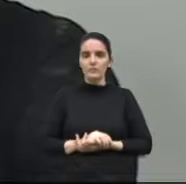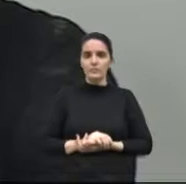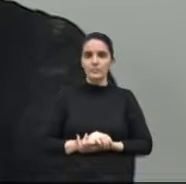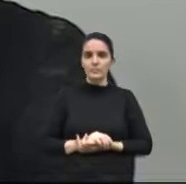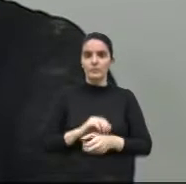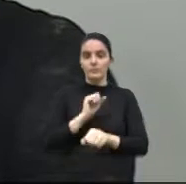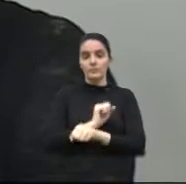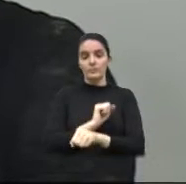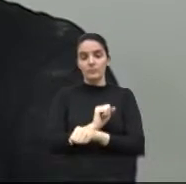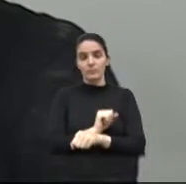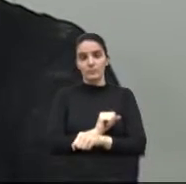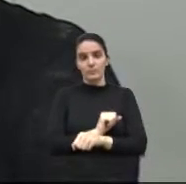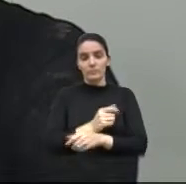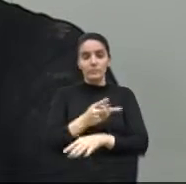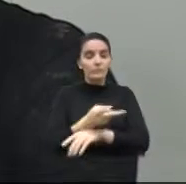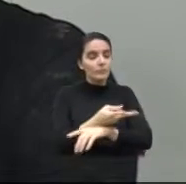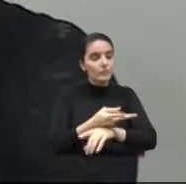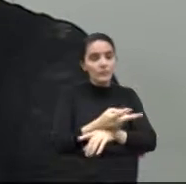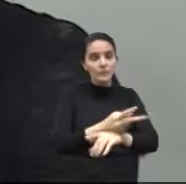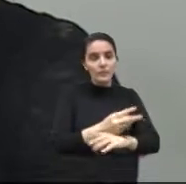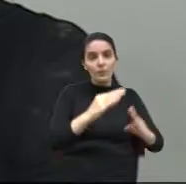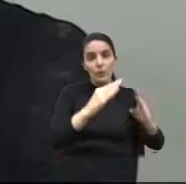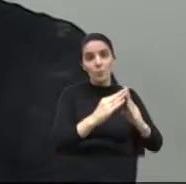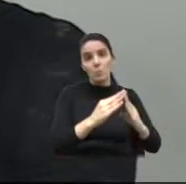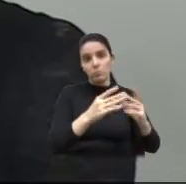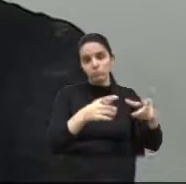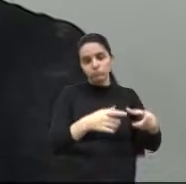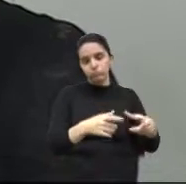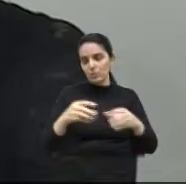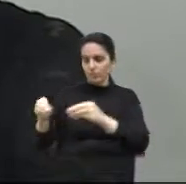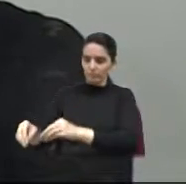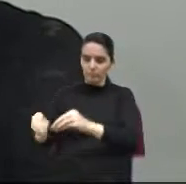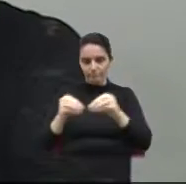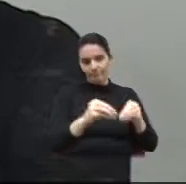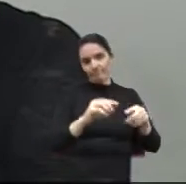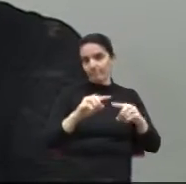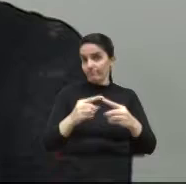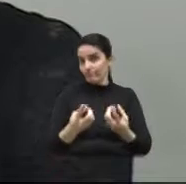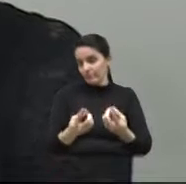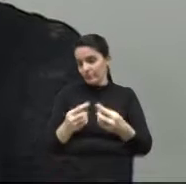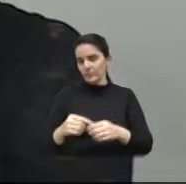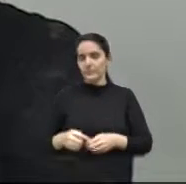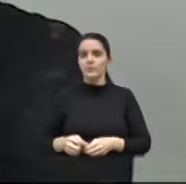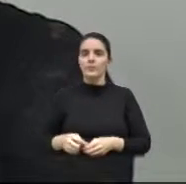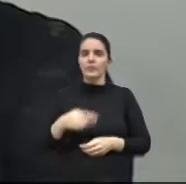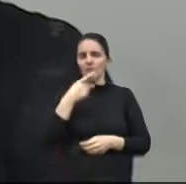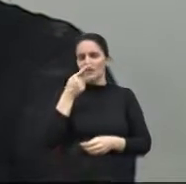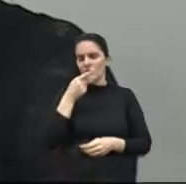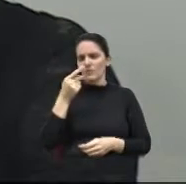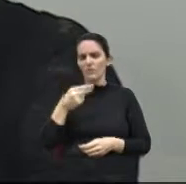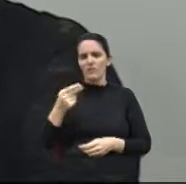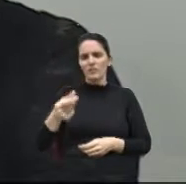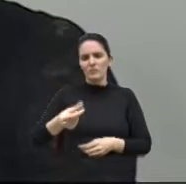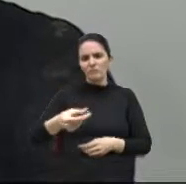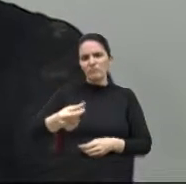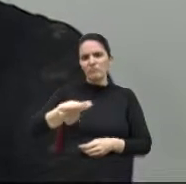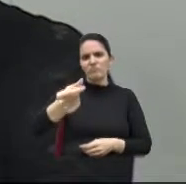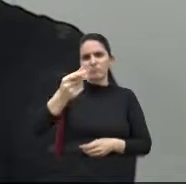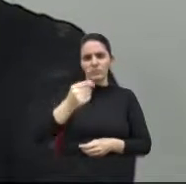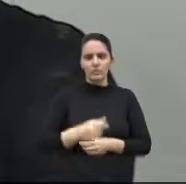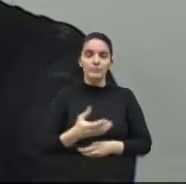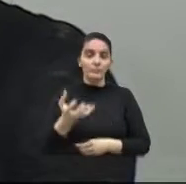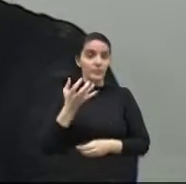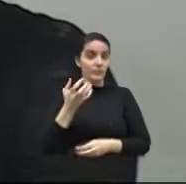achar a casa. Então, infelizmente, Lu, nós vamos ter que tocar nesse assunto por muito tempo ainda. Eu gostaria que fosse